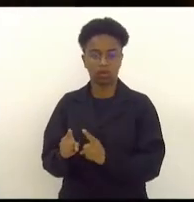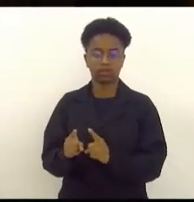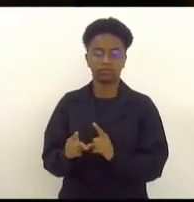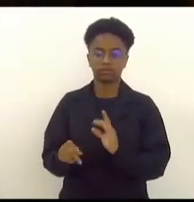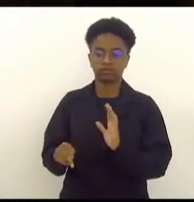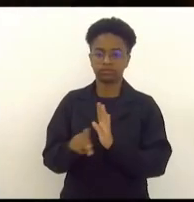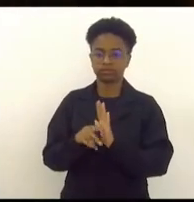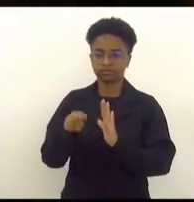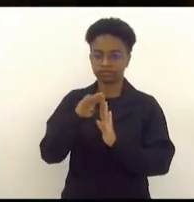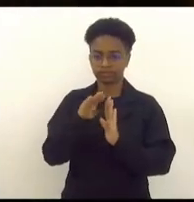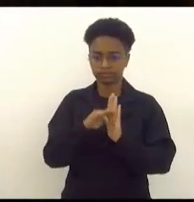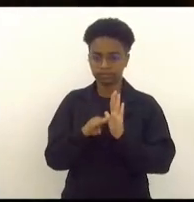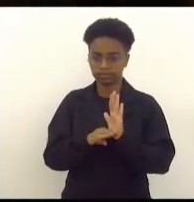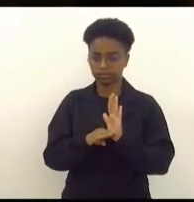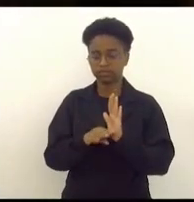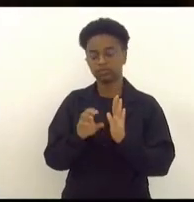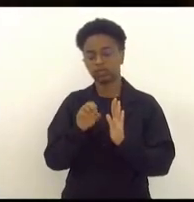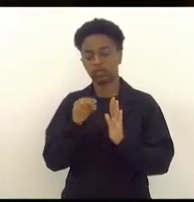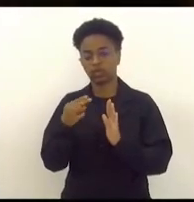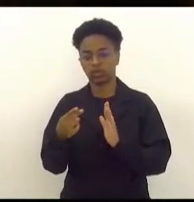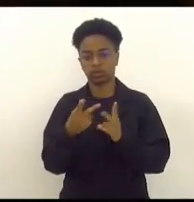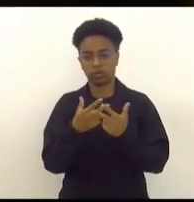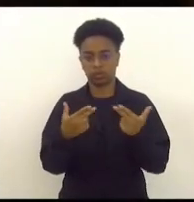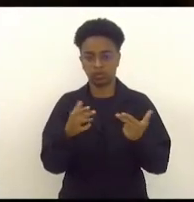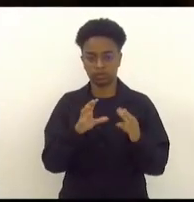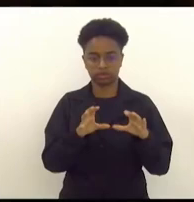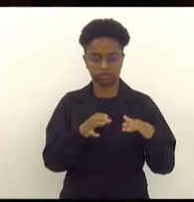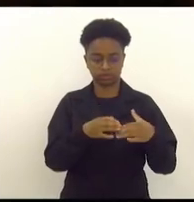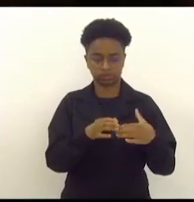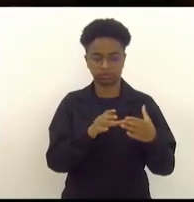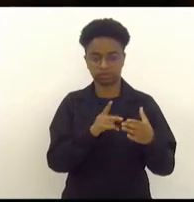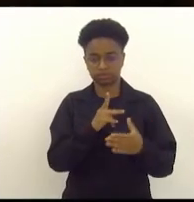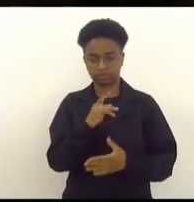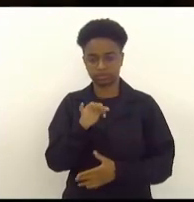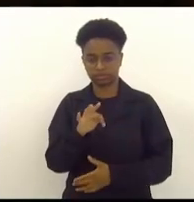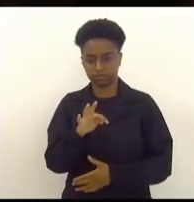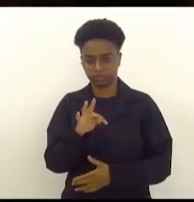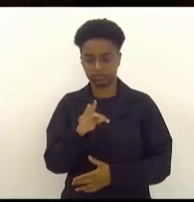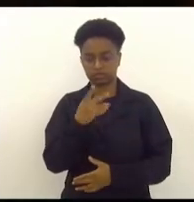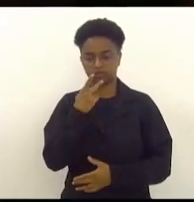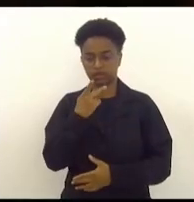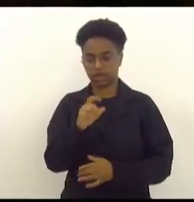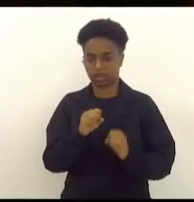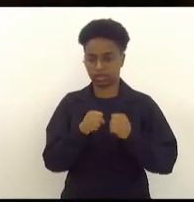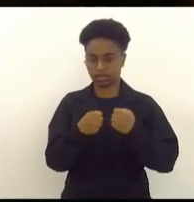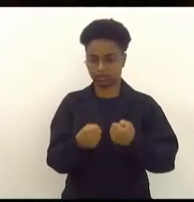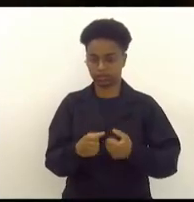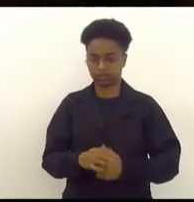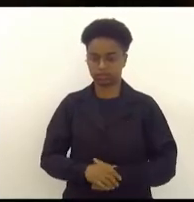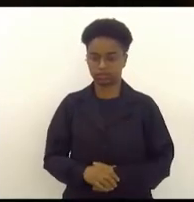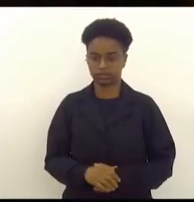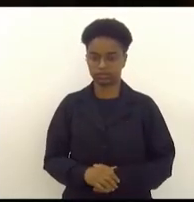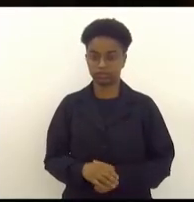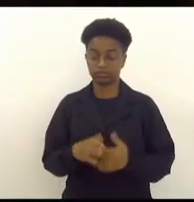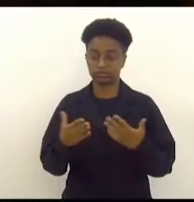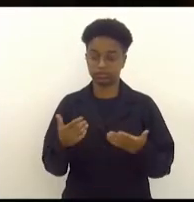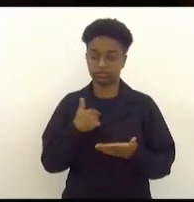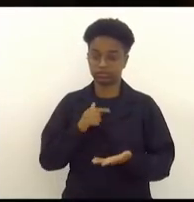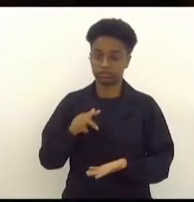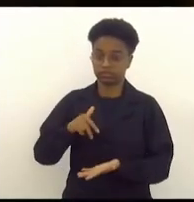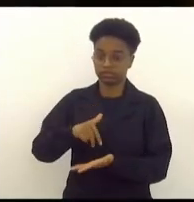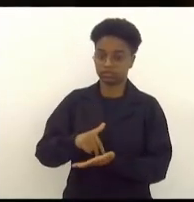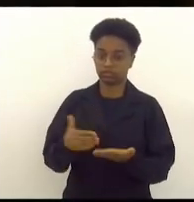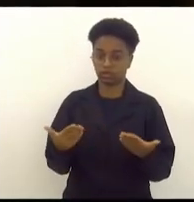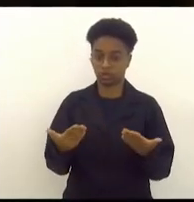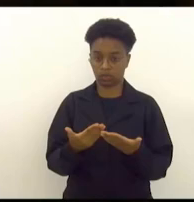suas próprias pautas ou aquilo que eles dizem defender portanto eu venho essa Tribuna hoje para